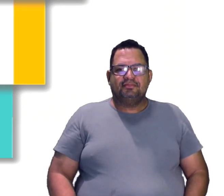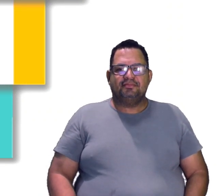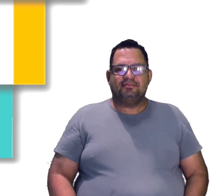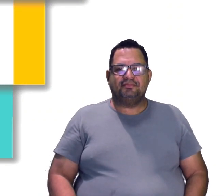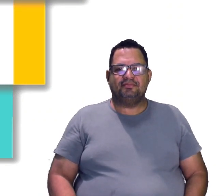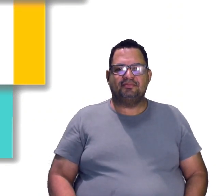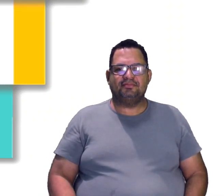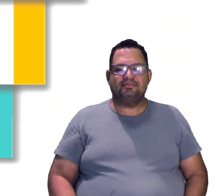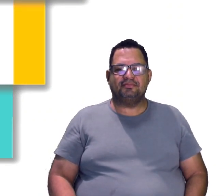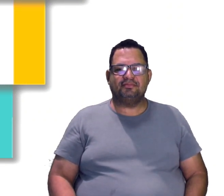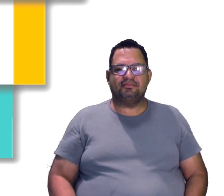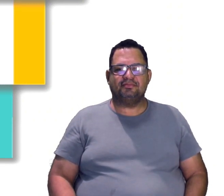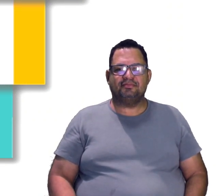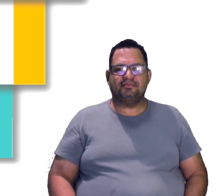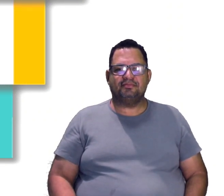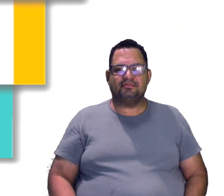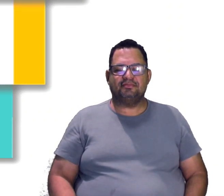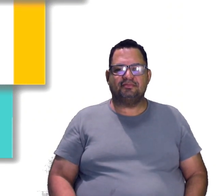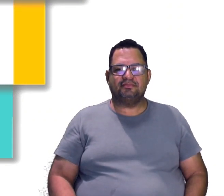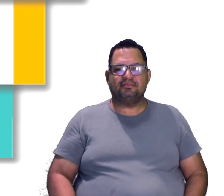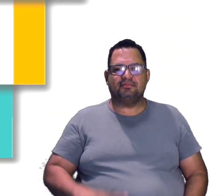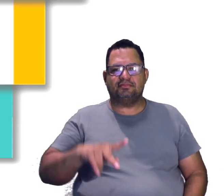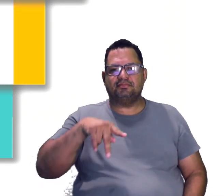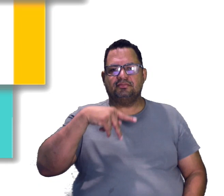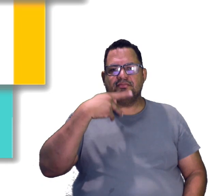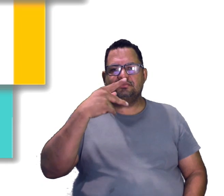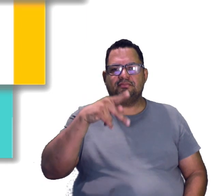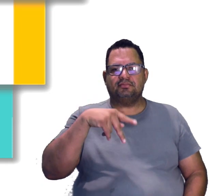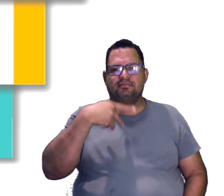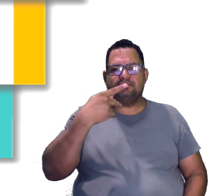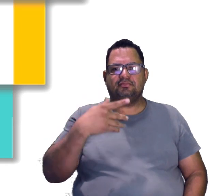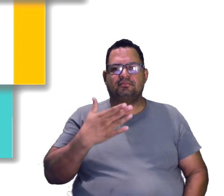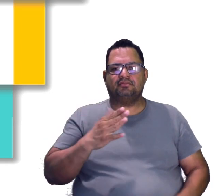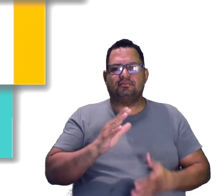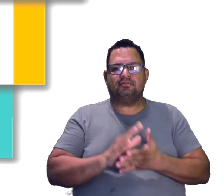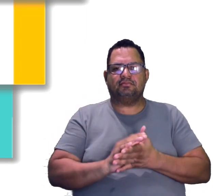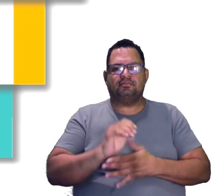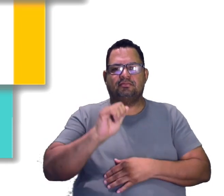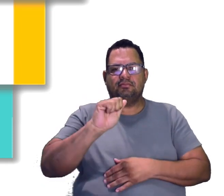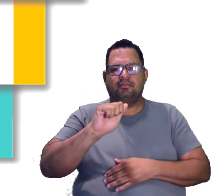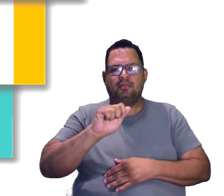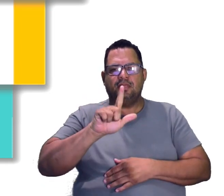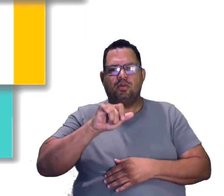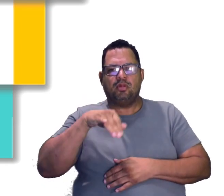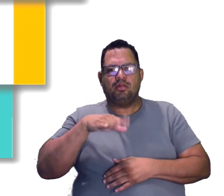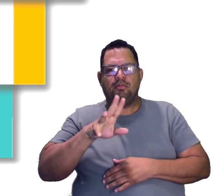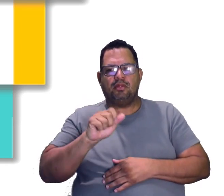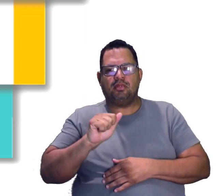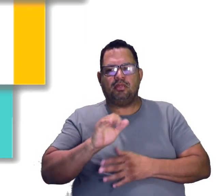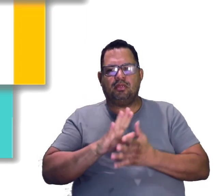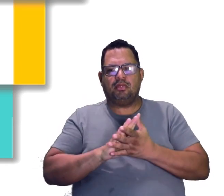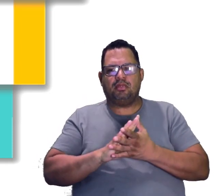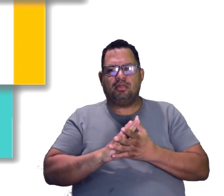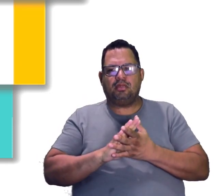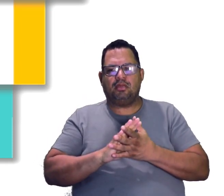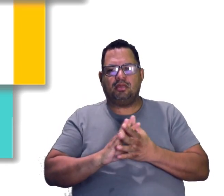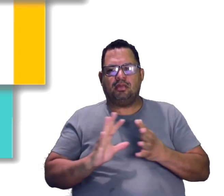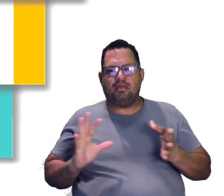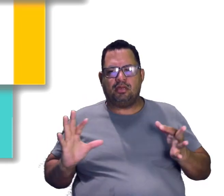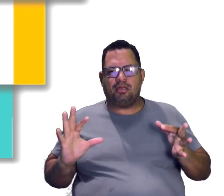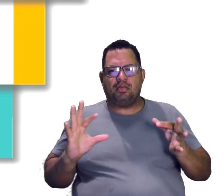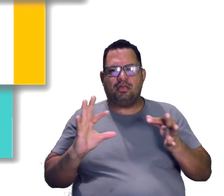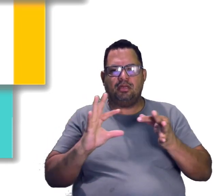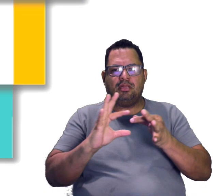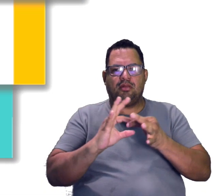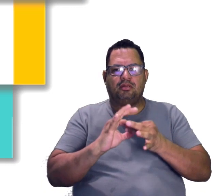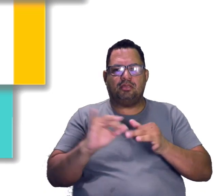galerinha. Aqui, nós vamos falar hoje da alquimia à química, ou seja, vamos falar o percurso